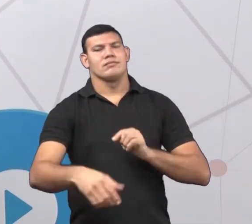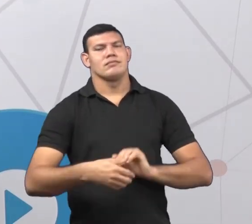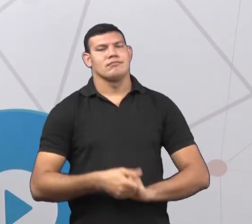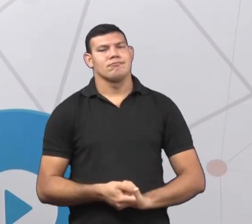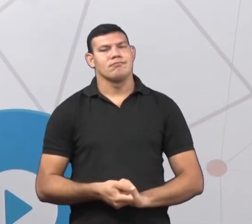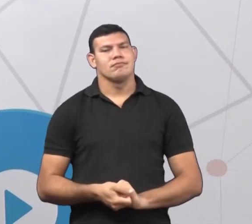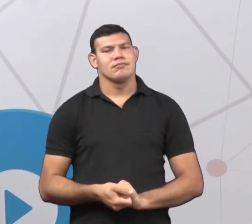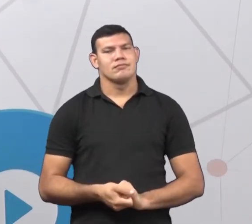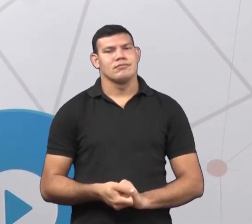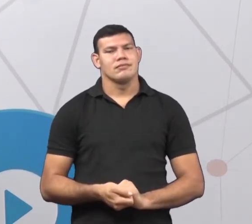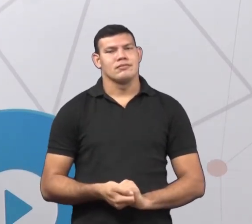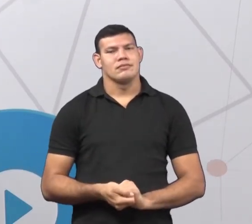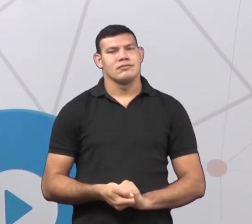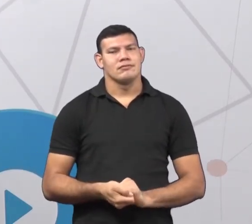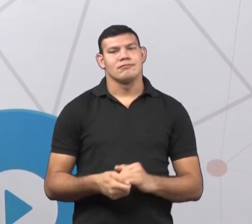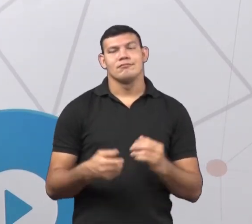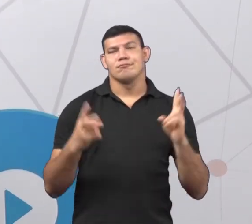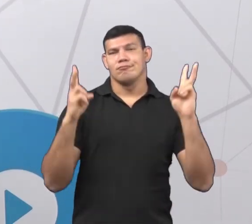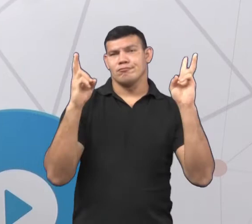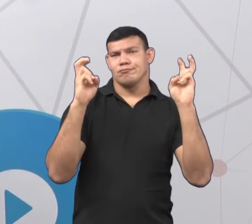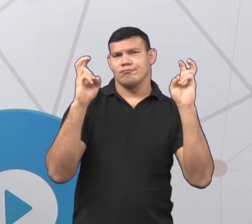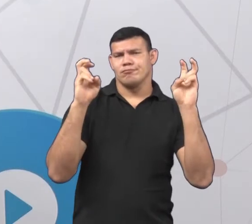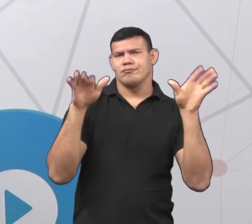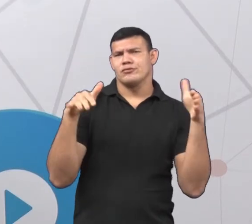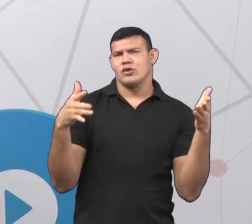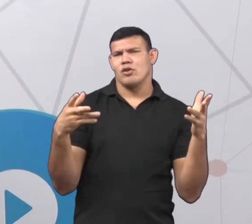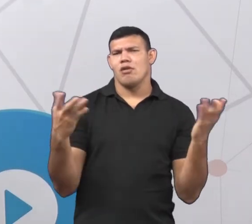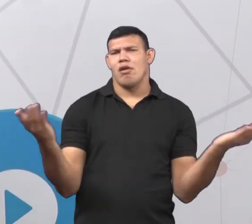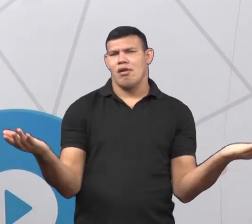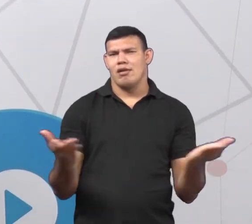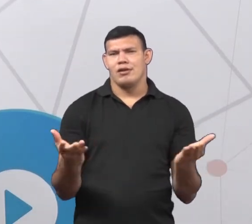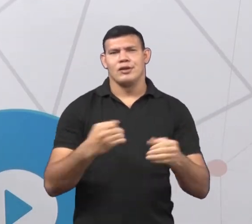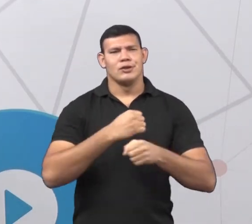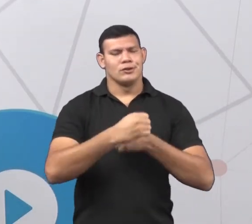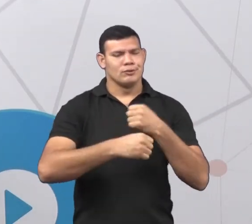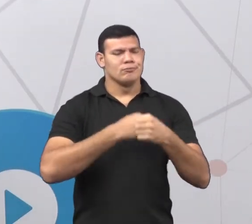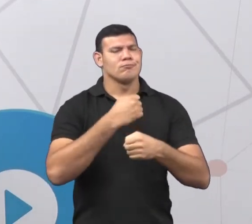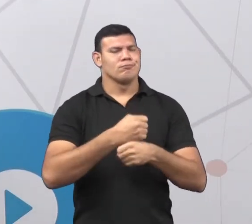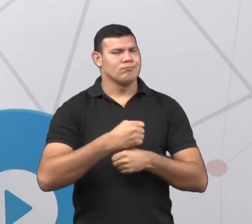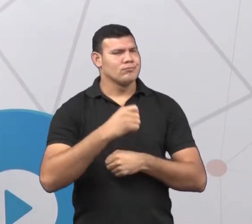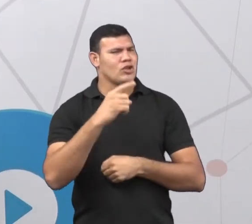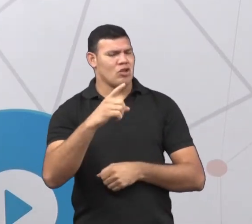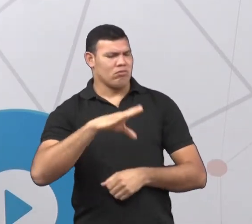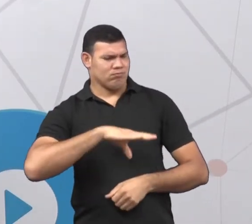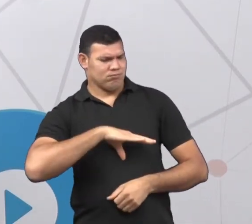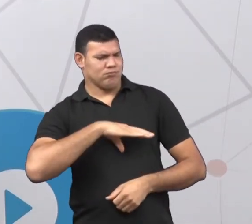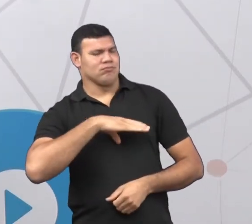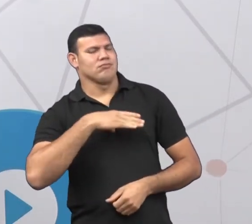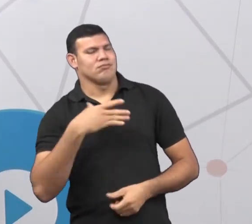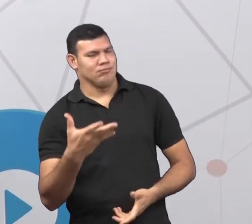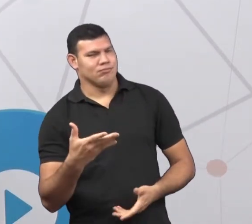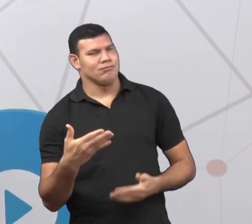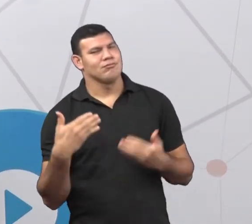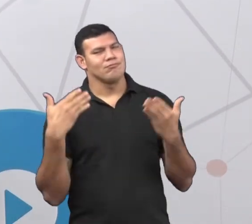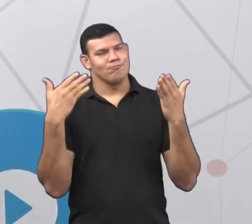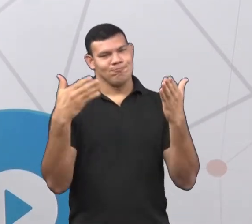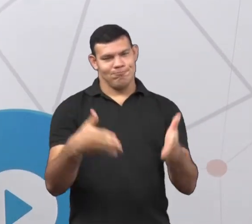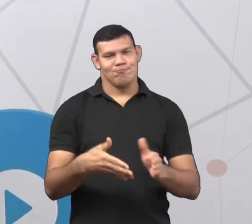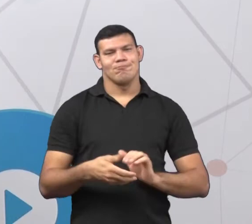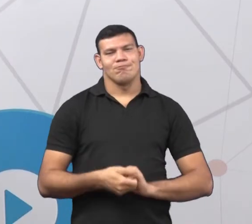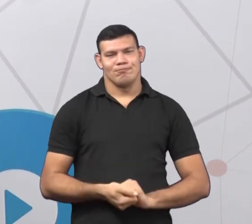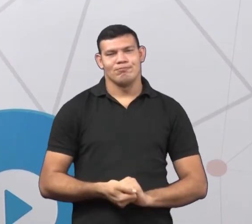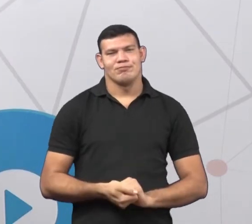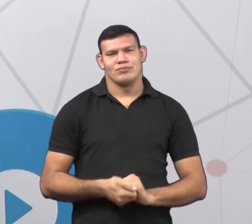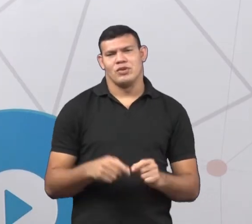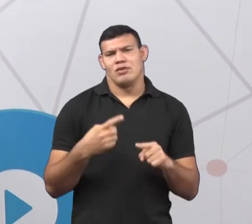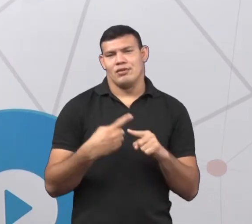inclusive coincide com o nosso tempo, né? Do jeito que a coisa tá, o ano que vem tem que ser muito corajoso para chegar, certo? E é mais ou menos o que nós